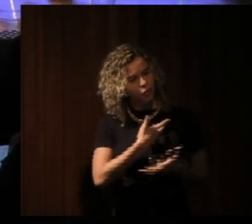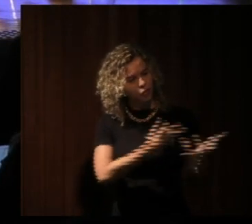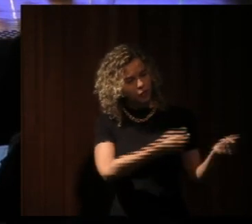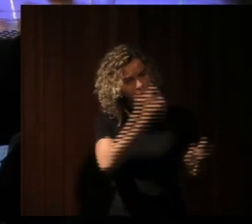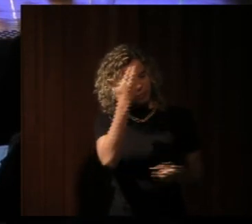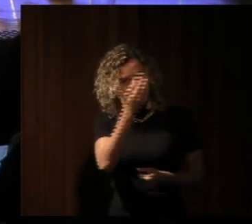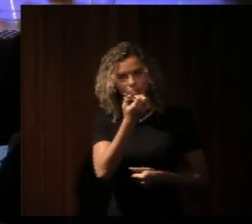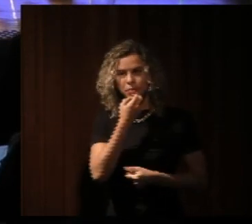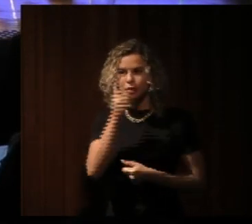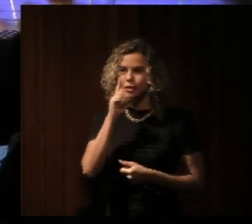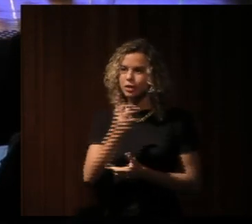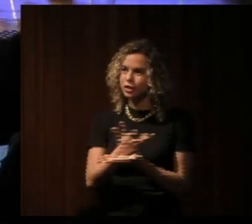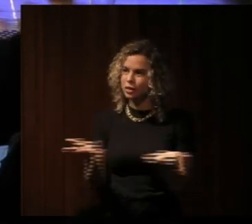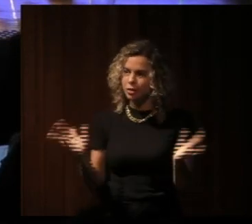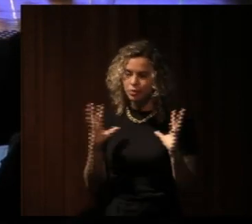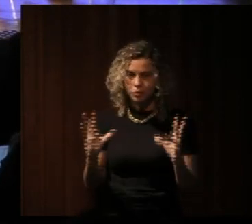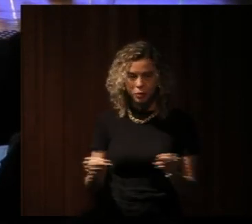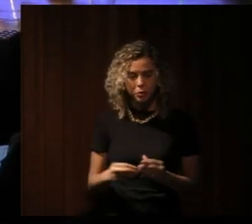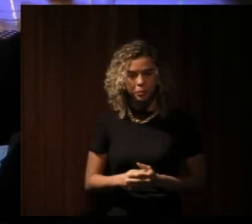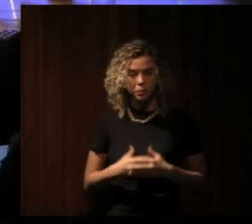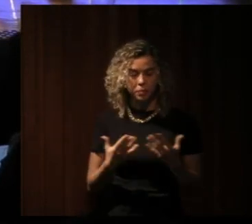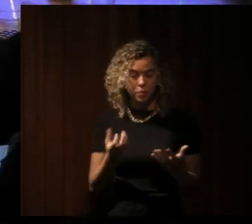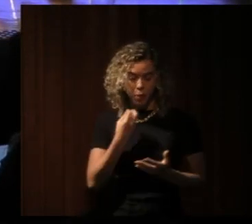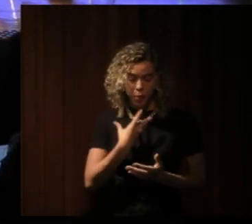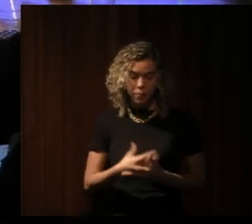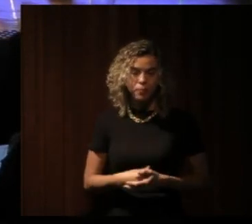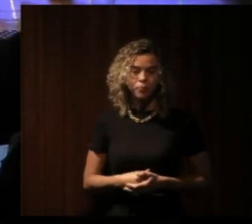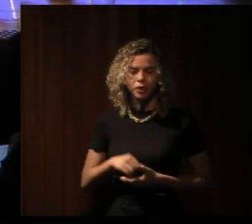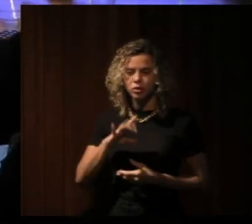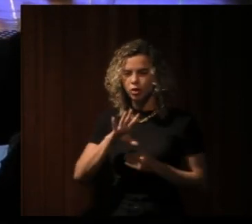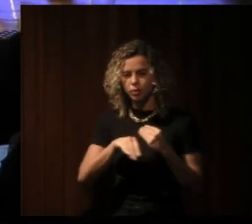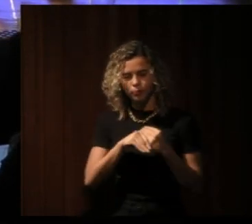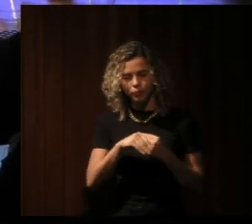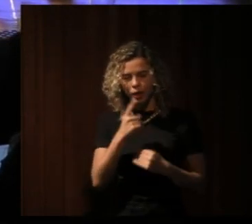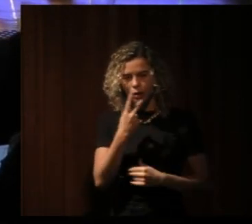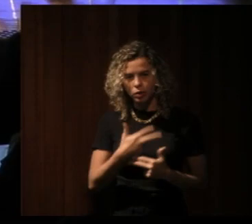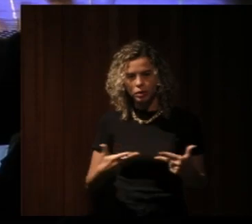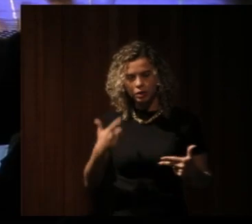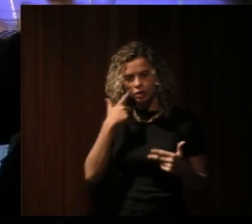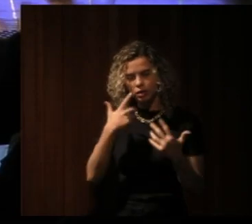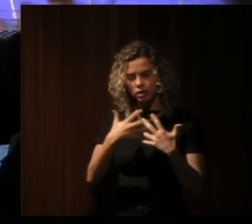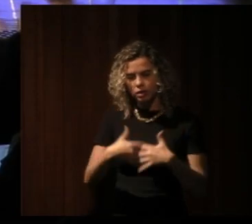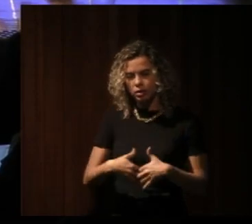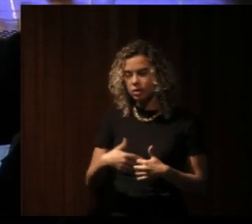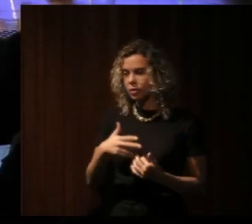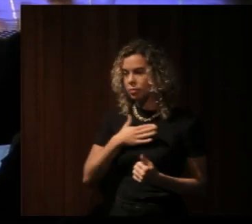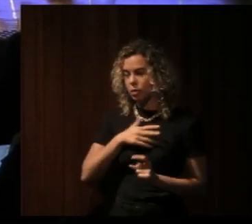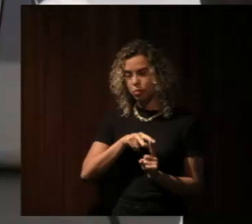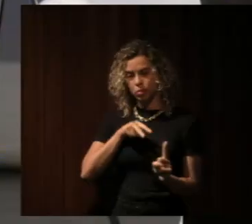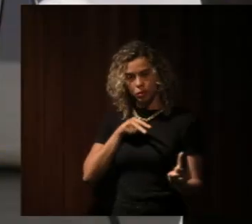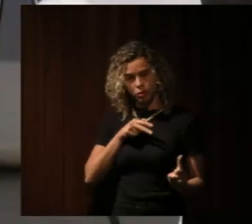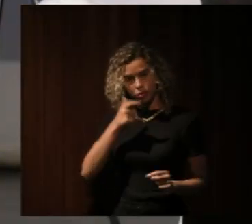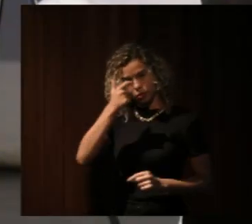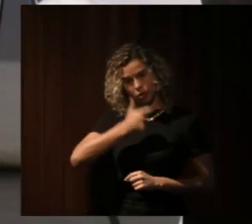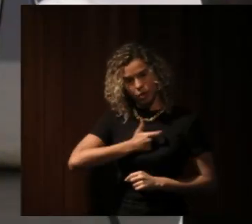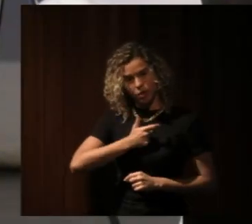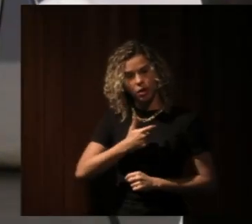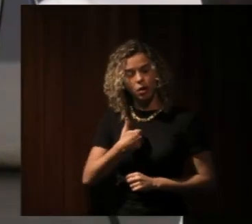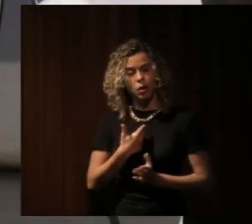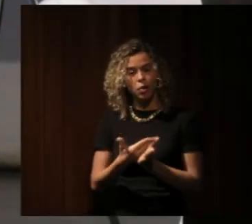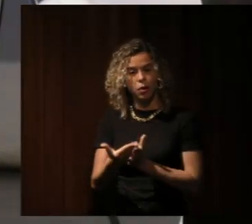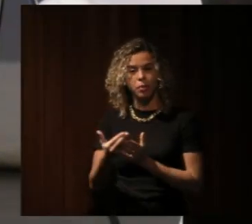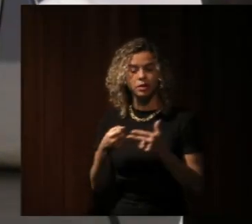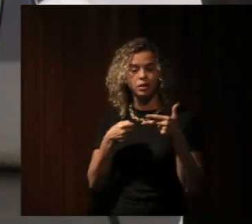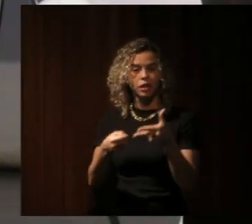dia a todos bom eh só uma reflexão assim do meu ponto de vista pessoal eu comecei a cobrir a